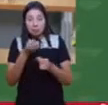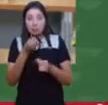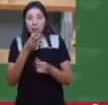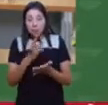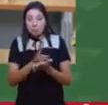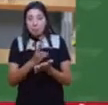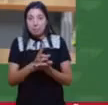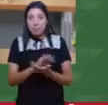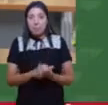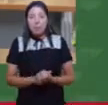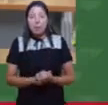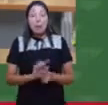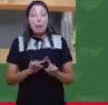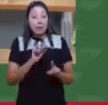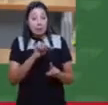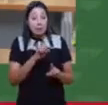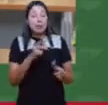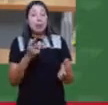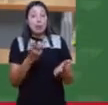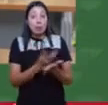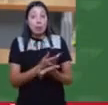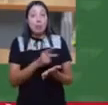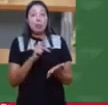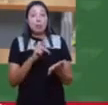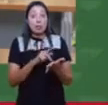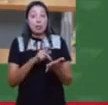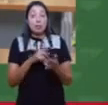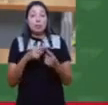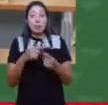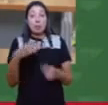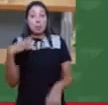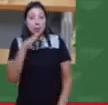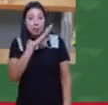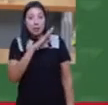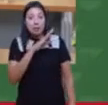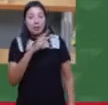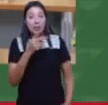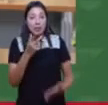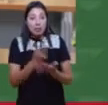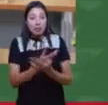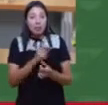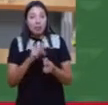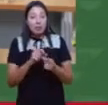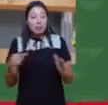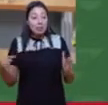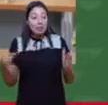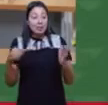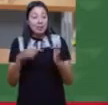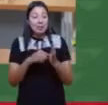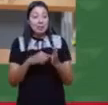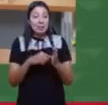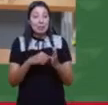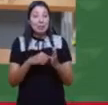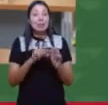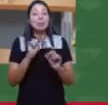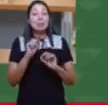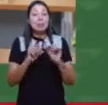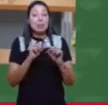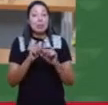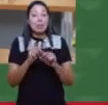bem. Mas ele errou, que nem o Bolsonaro errou quando foi feita uma denúncia sobre